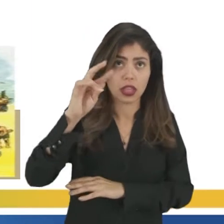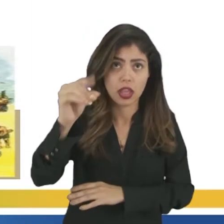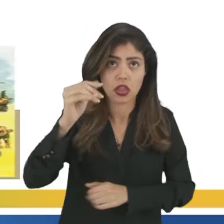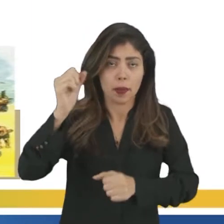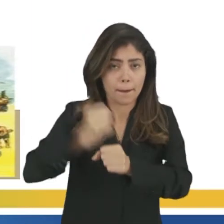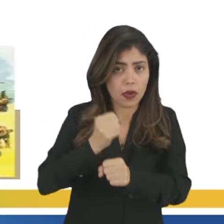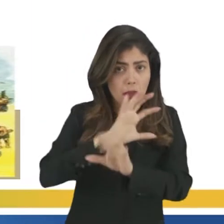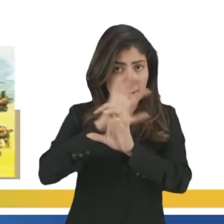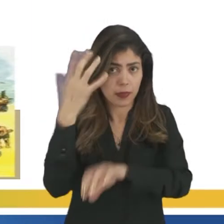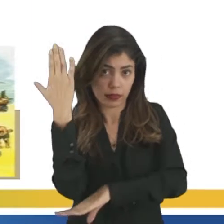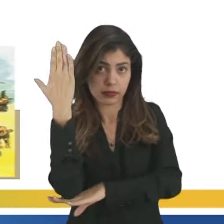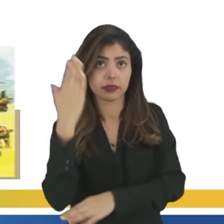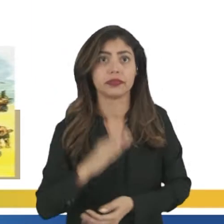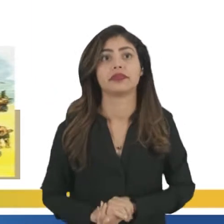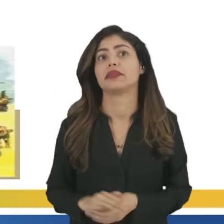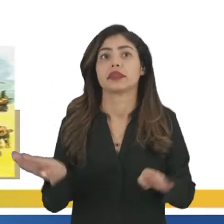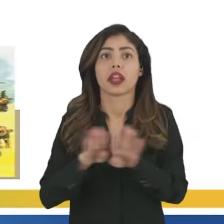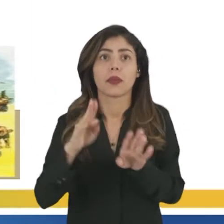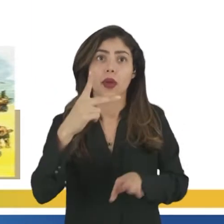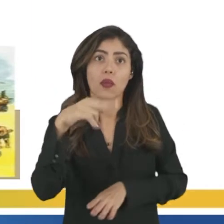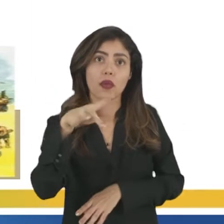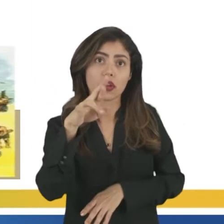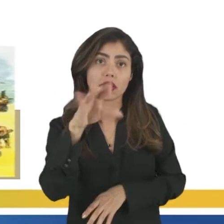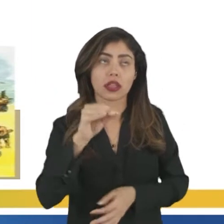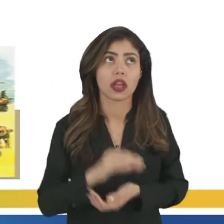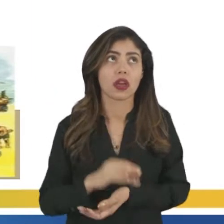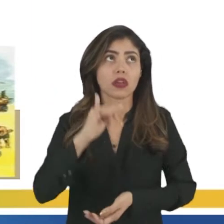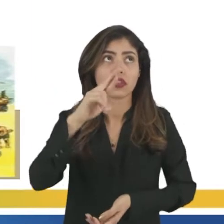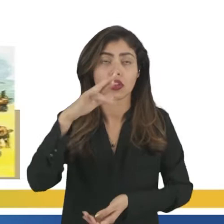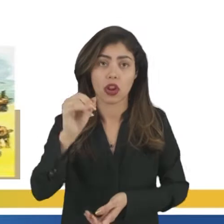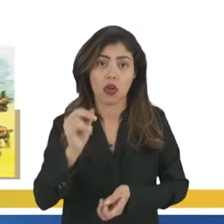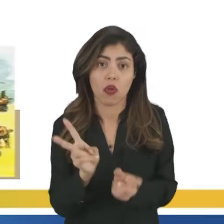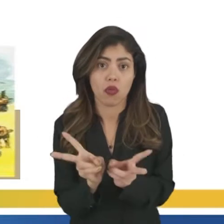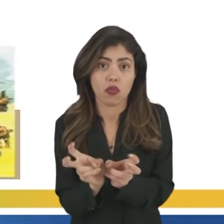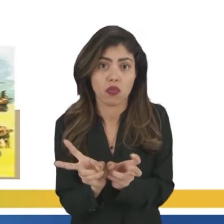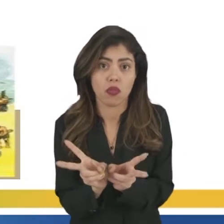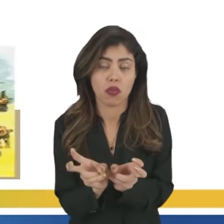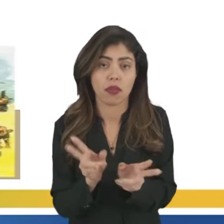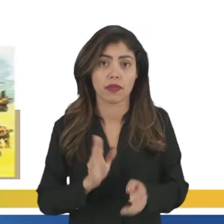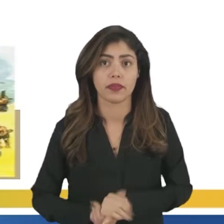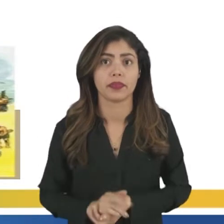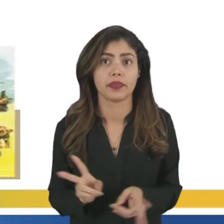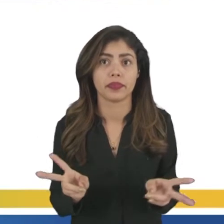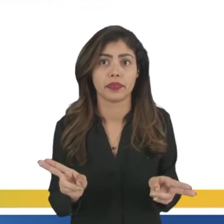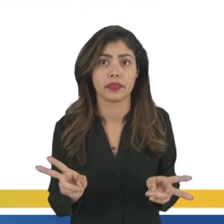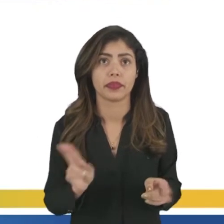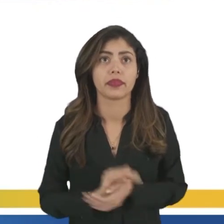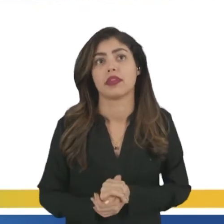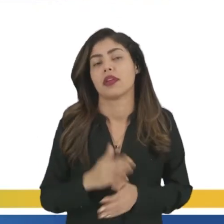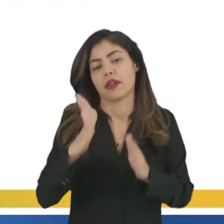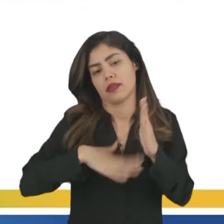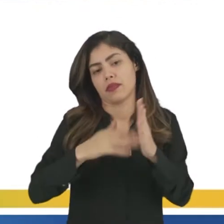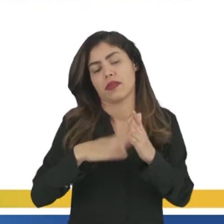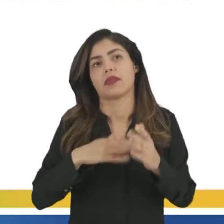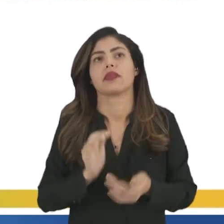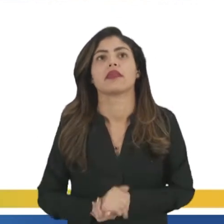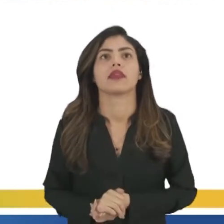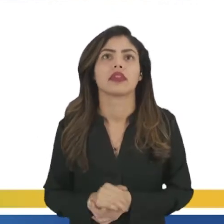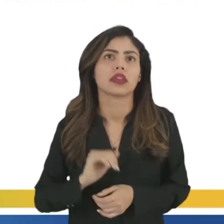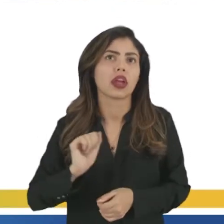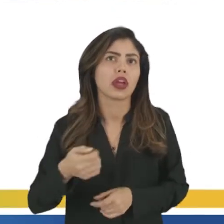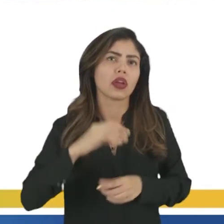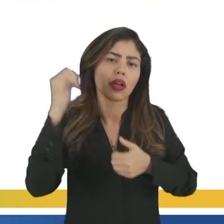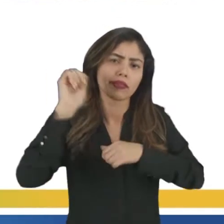de madeira, né? E o murici, que é um crustáceo, tá, pessoal? Servia para a tinturaria. Os